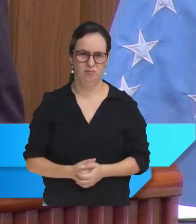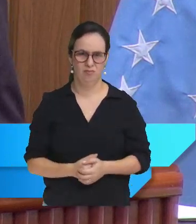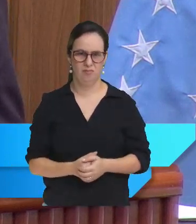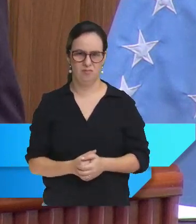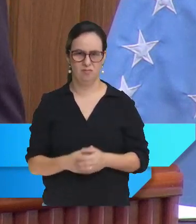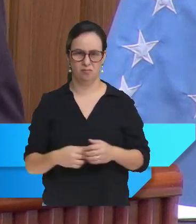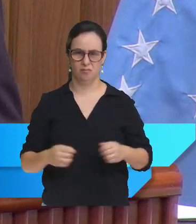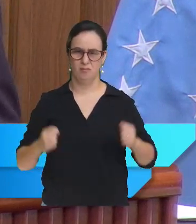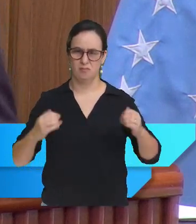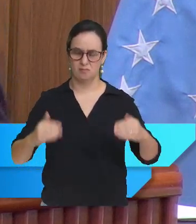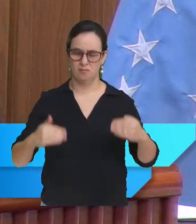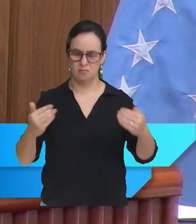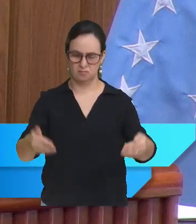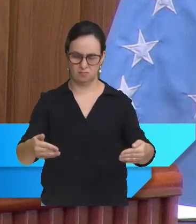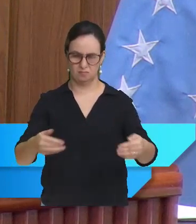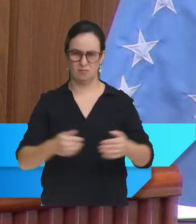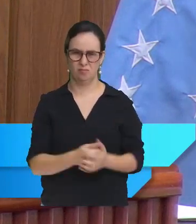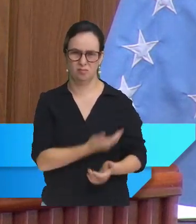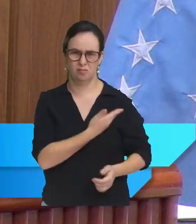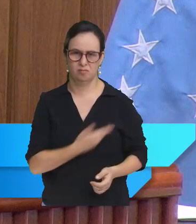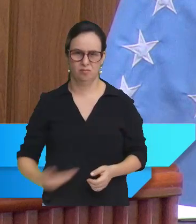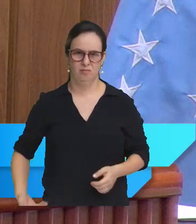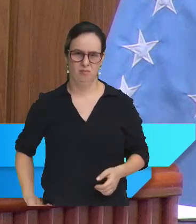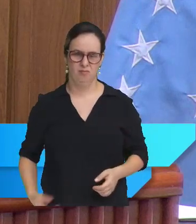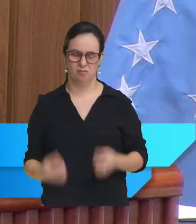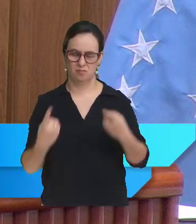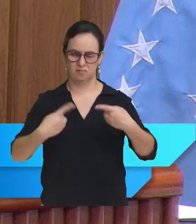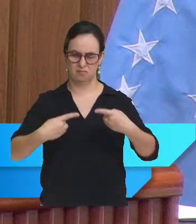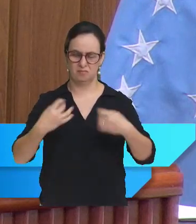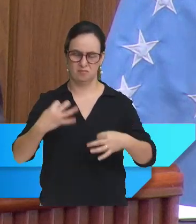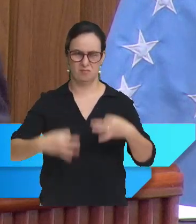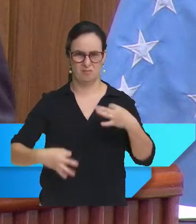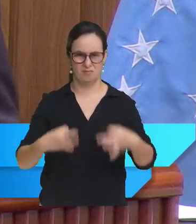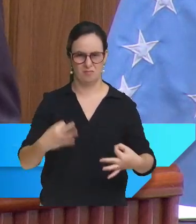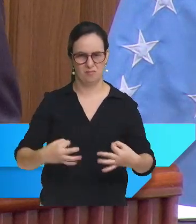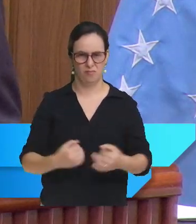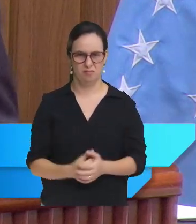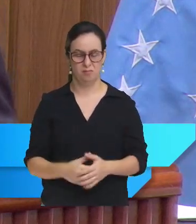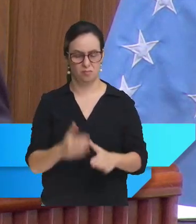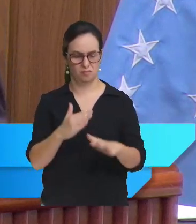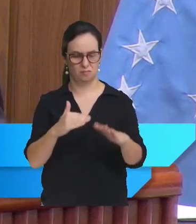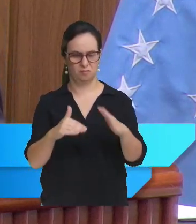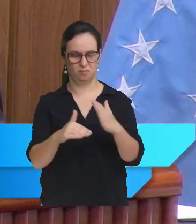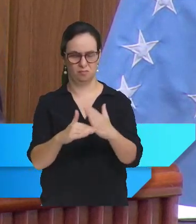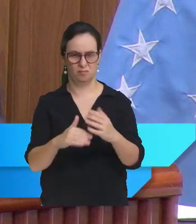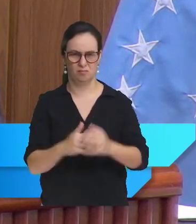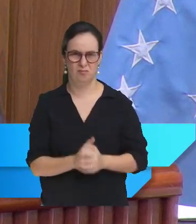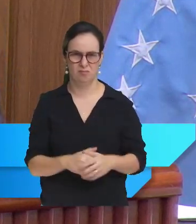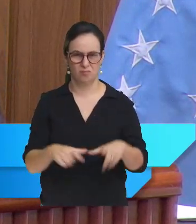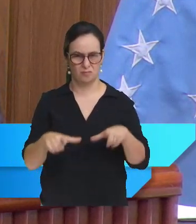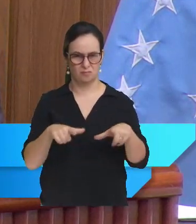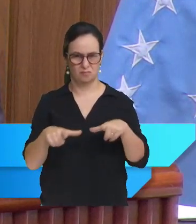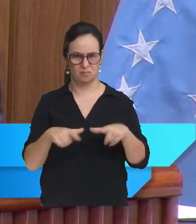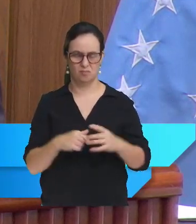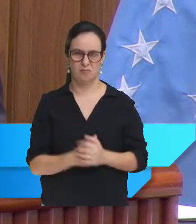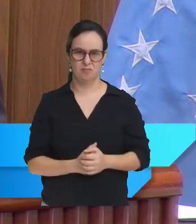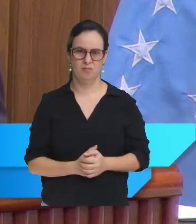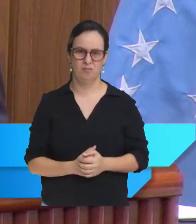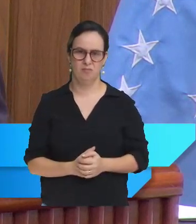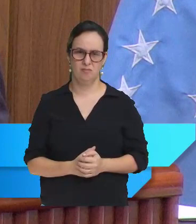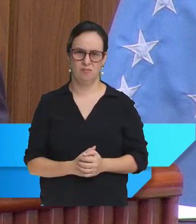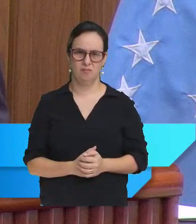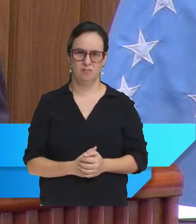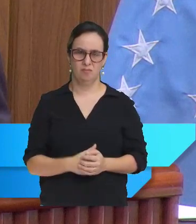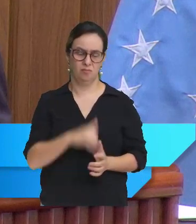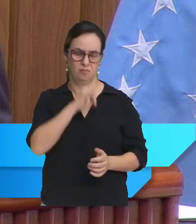não cumprir um acordo, desrespeita a Justiça, desrespeita todas as instituições. Então, um recado que eu queria passar é,